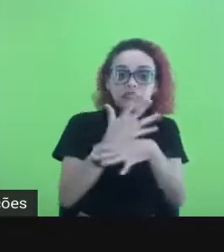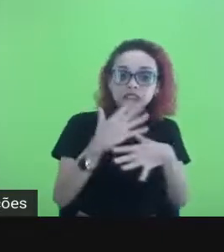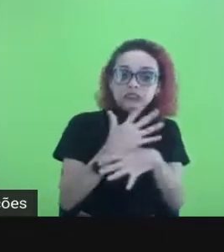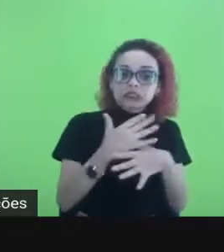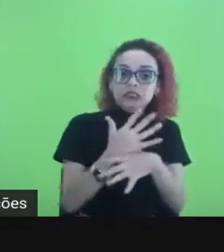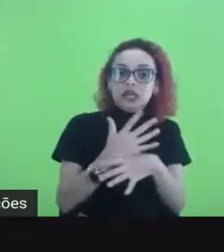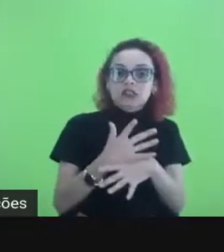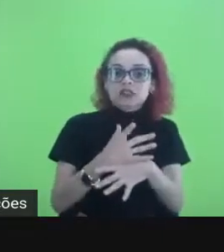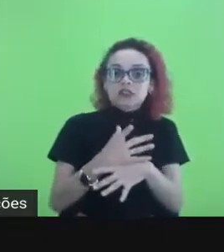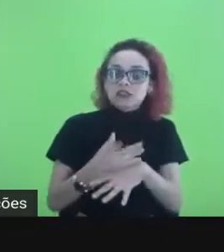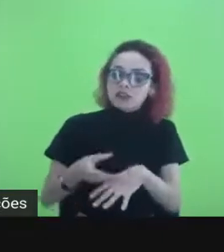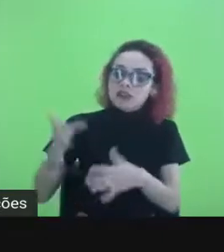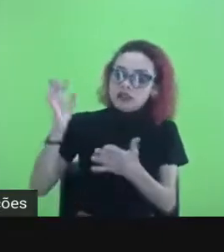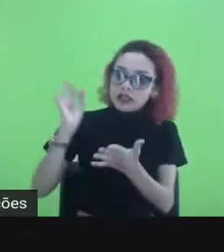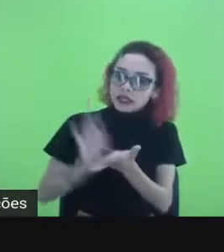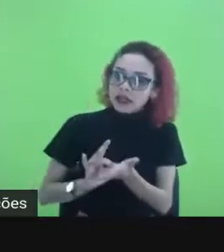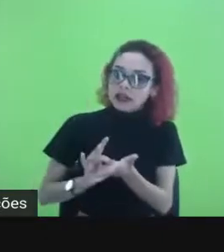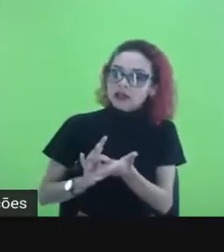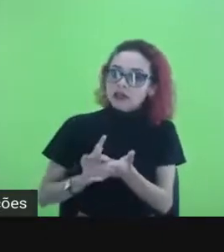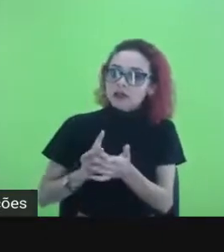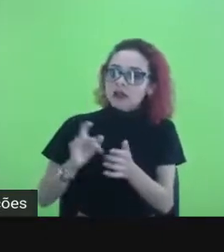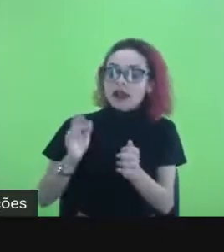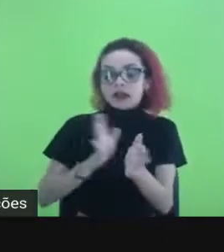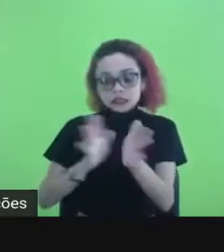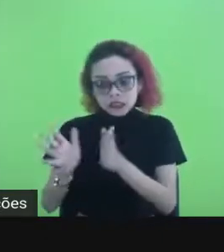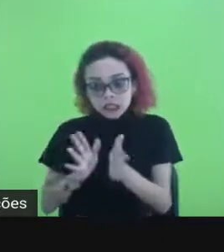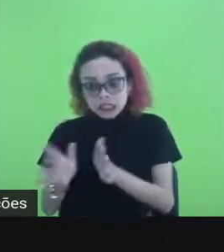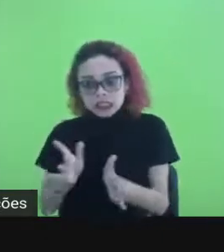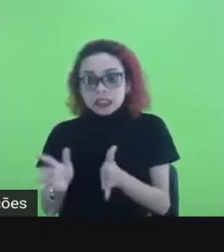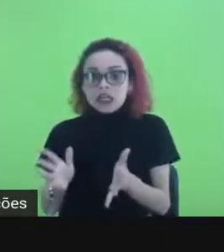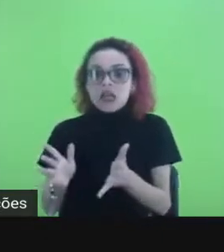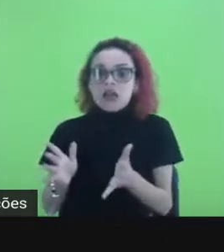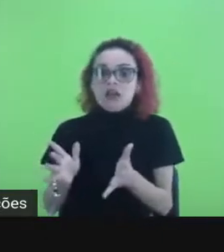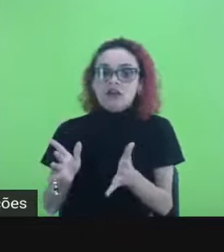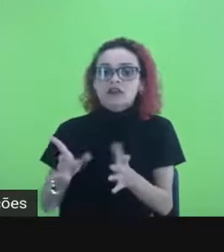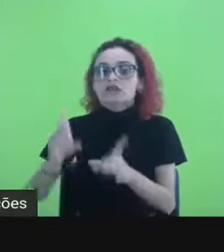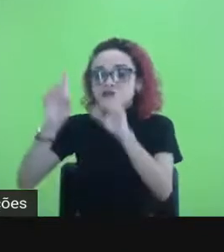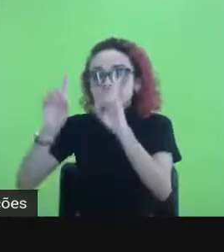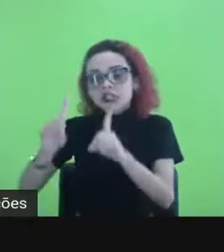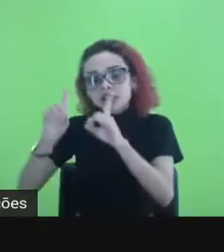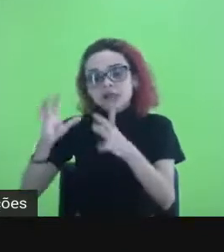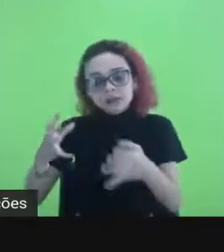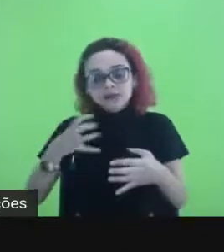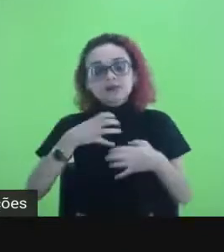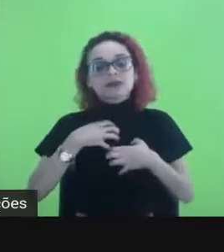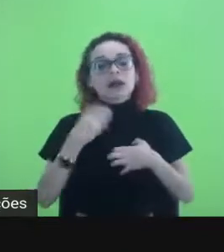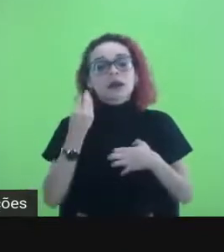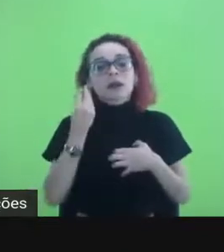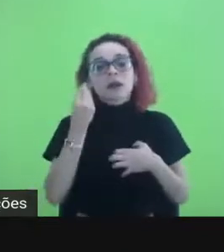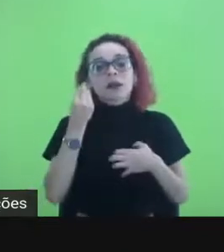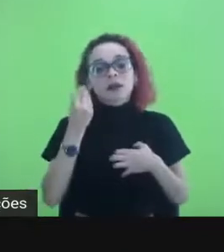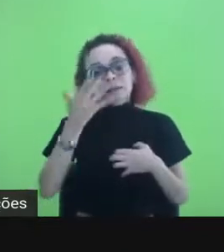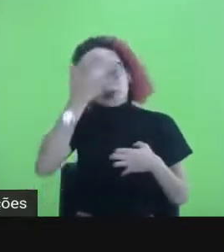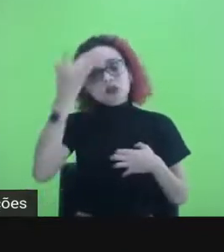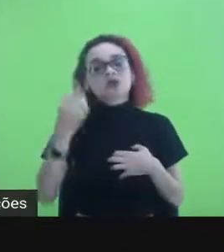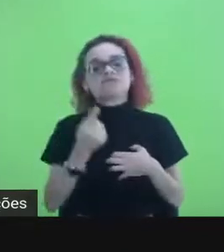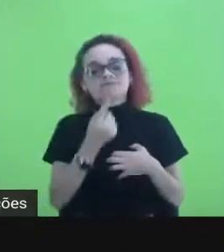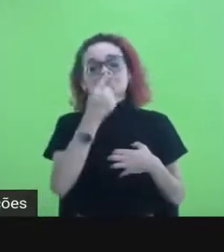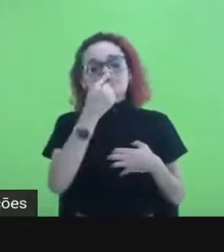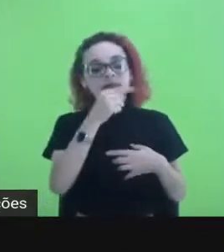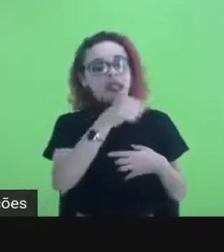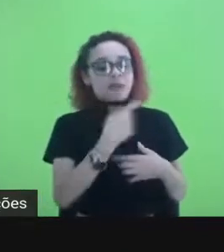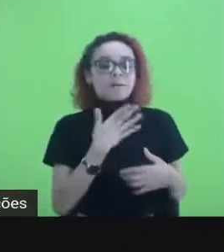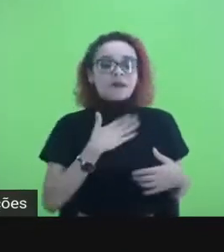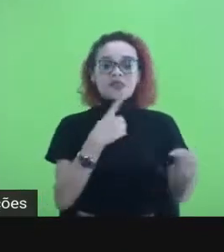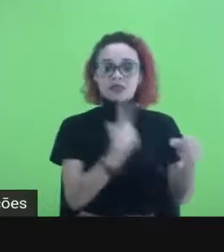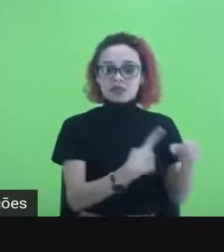seja de fato, né, acessível, que seja de fato um direito para todos, todas e todos. Né?